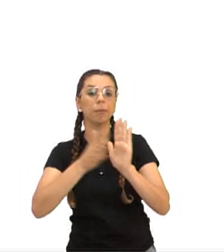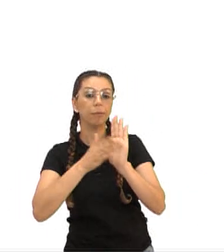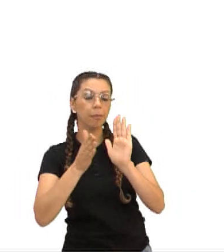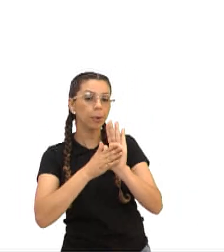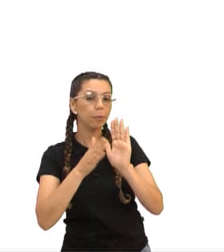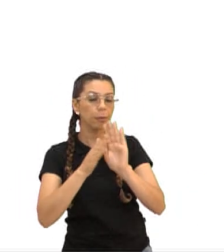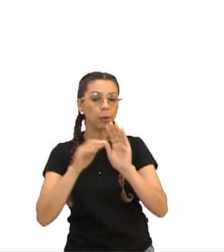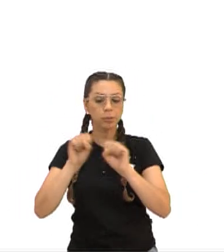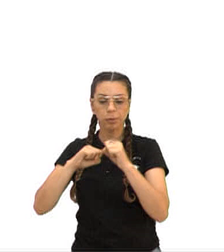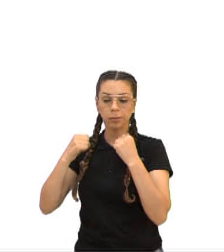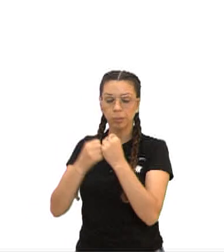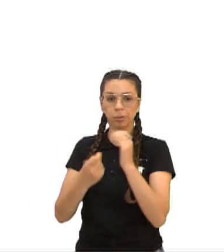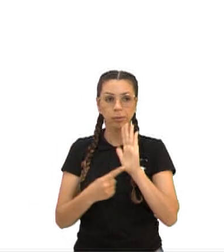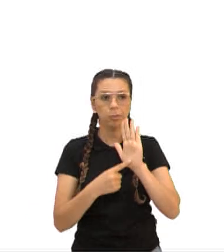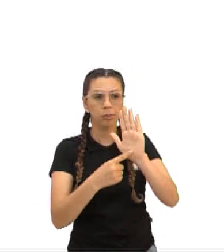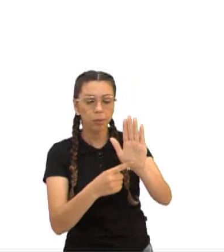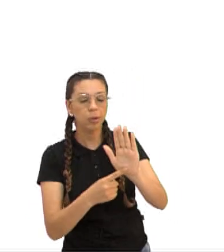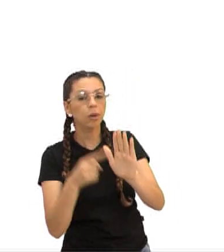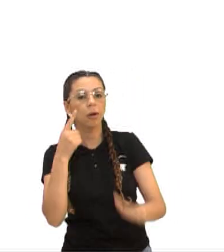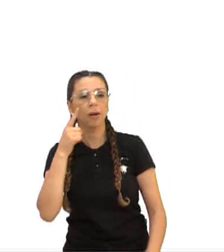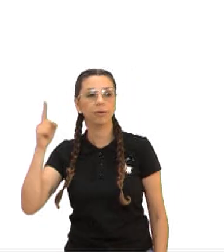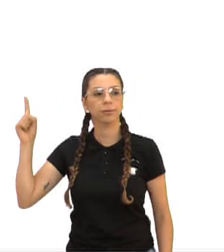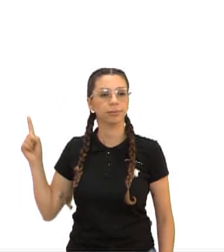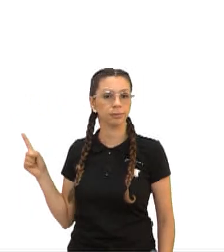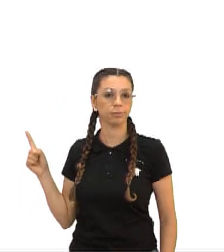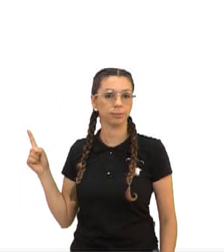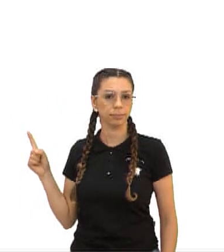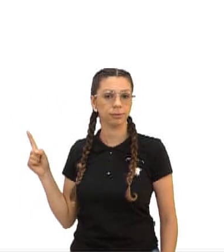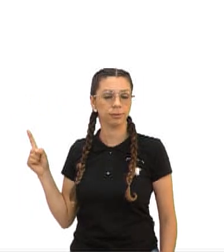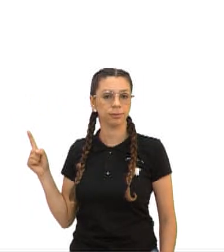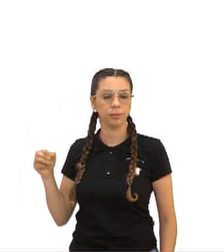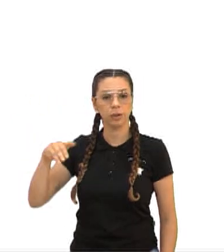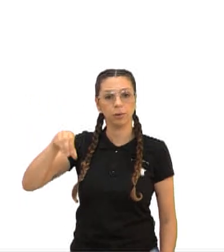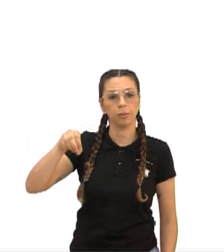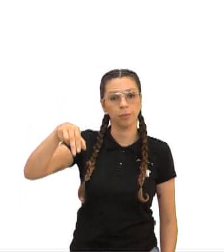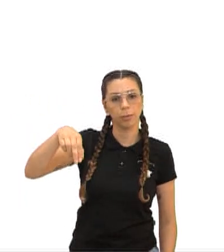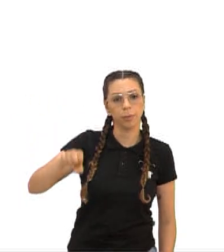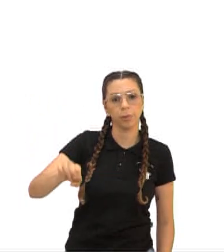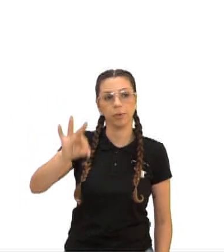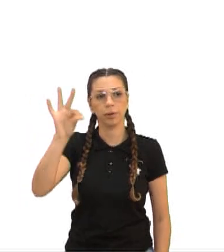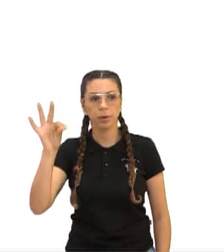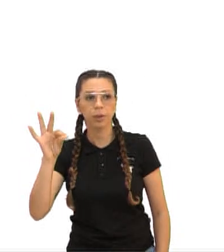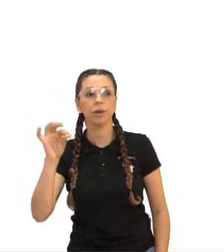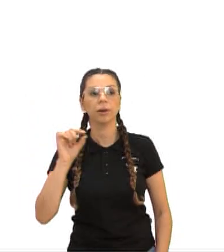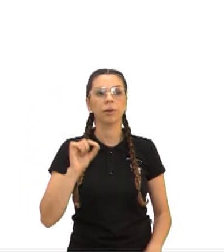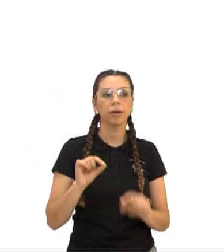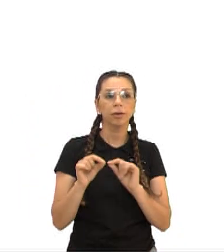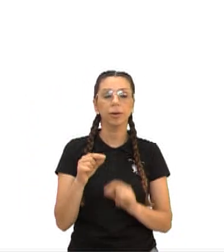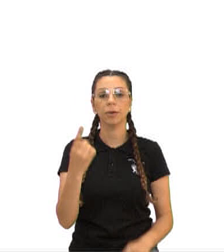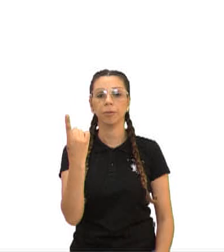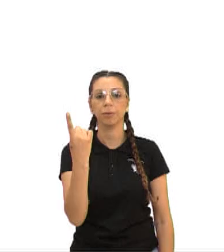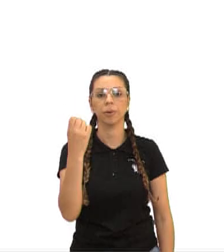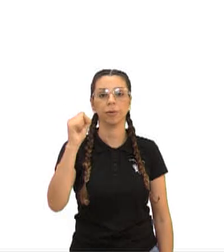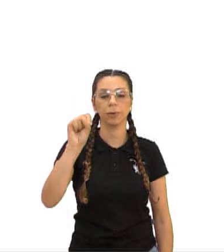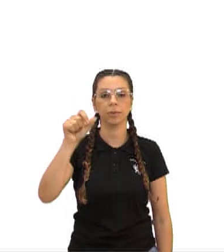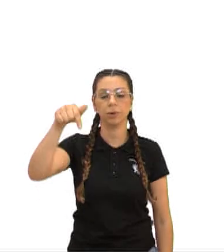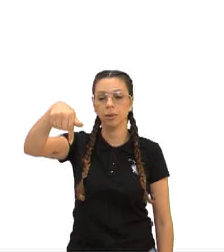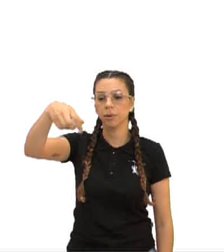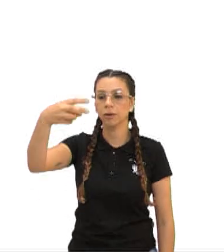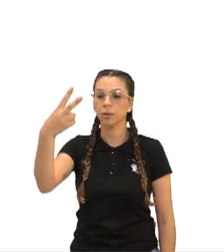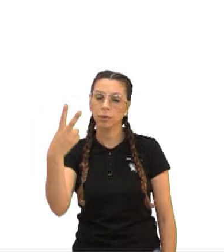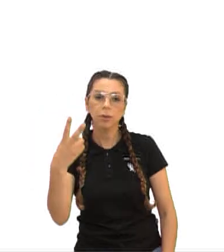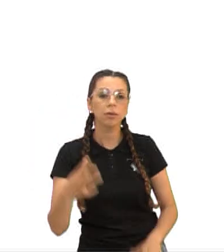viram essa obra do Manet, né, de 1872, que falava assim, nossa, esse quadro dá a